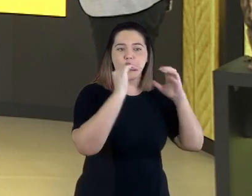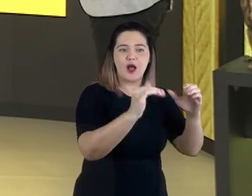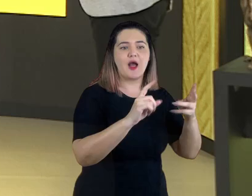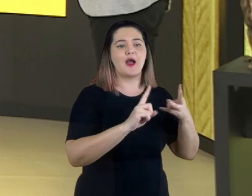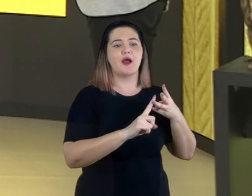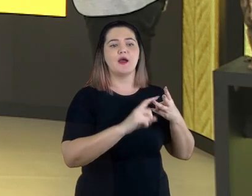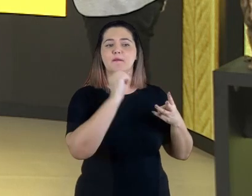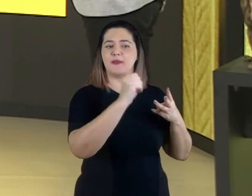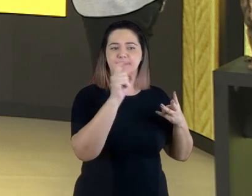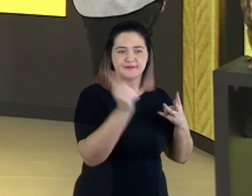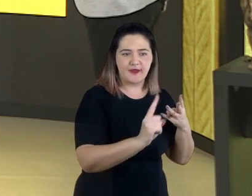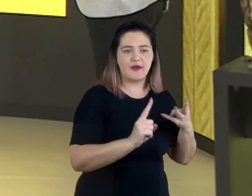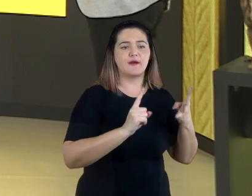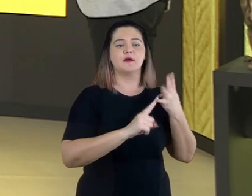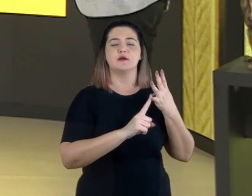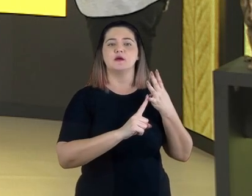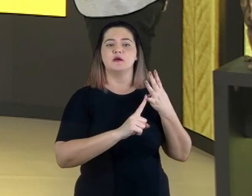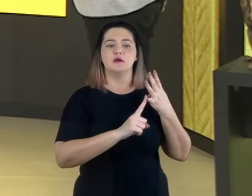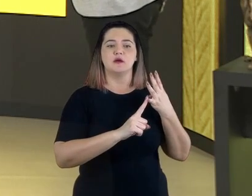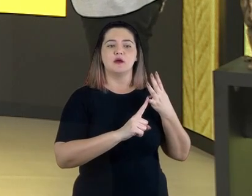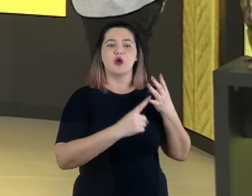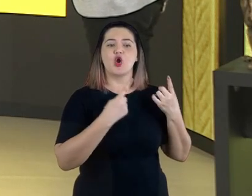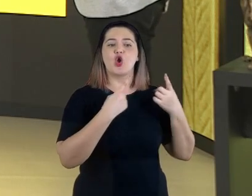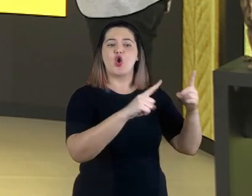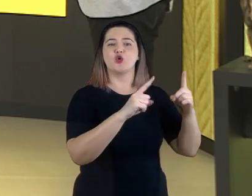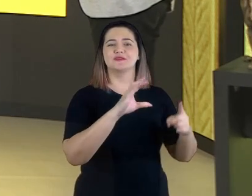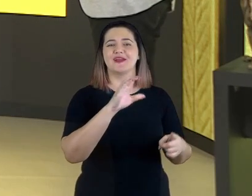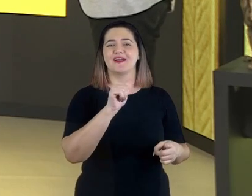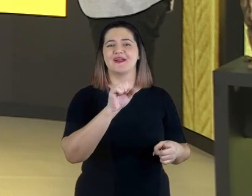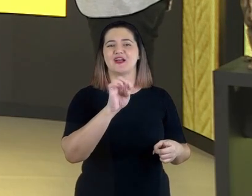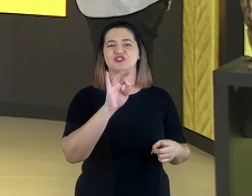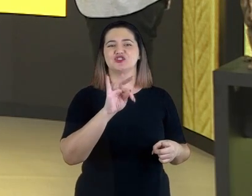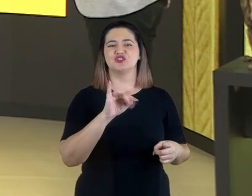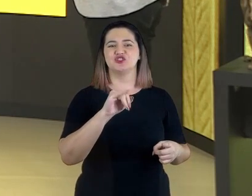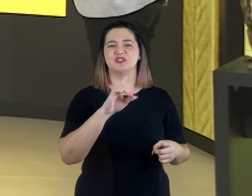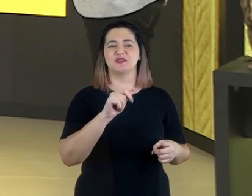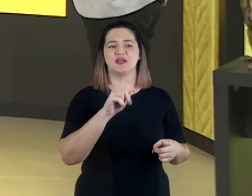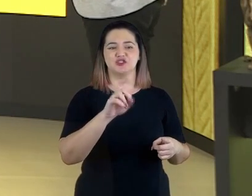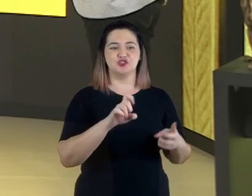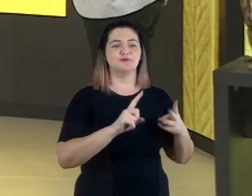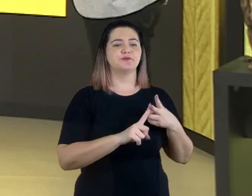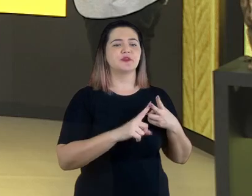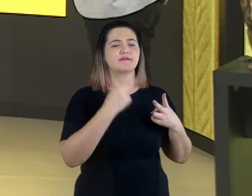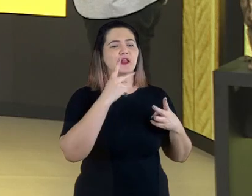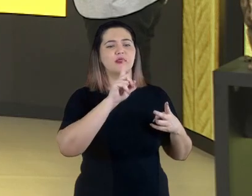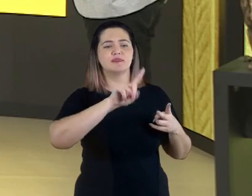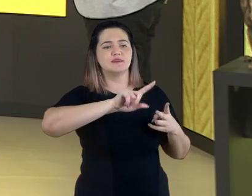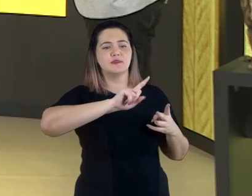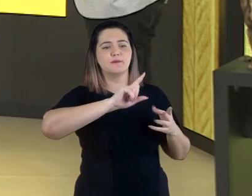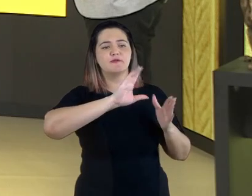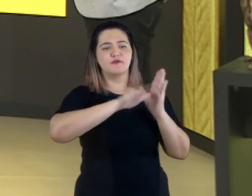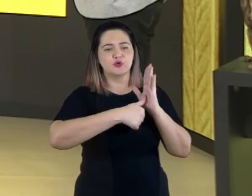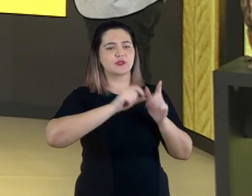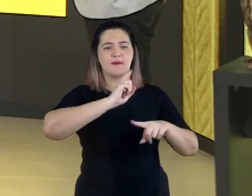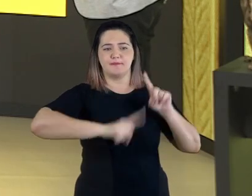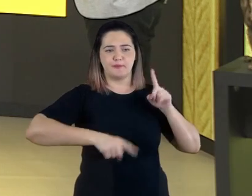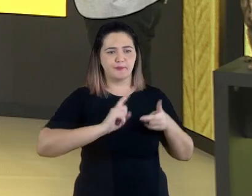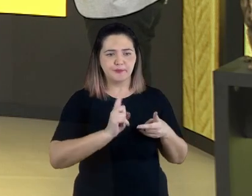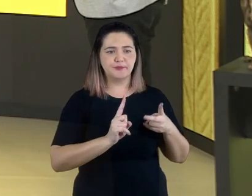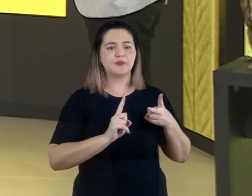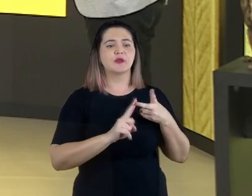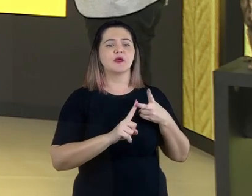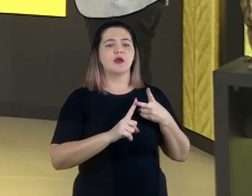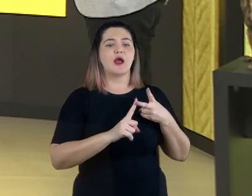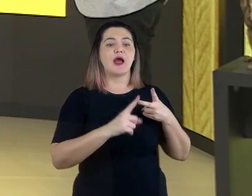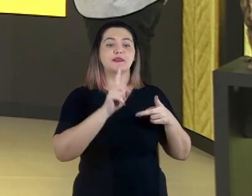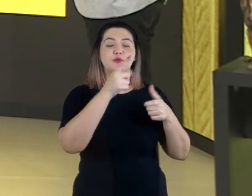contra a castidade, não furtar, não levantar falso testemunho. E o último mandamento, eles dividiram em 2, não desejar a